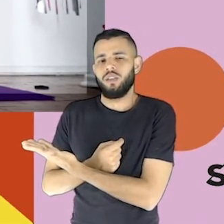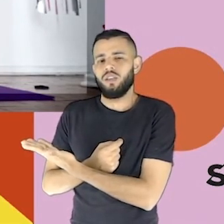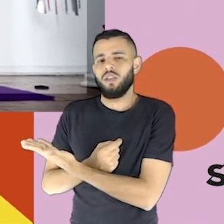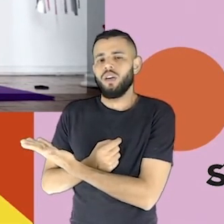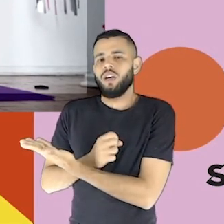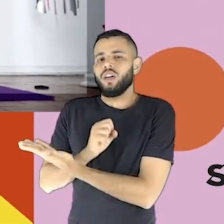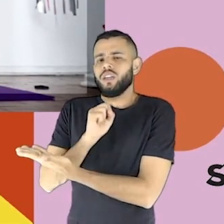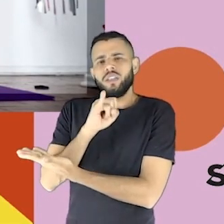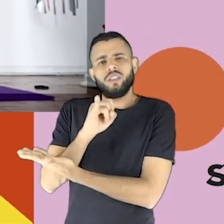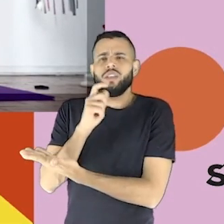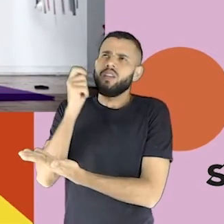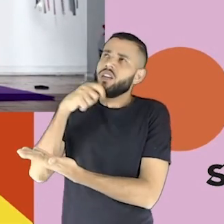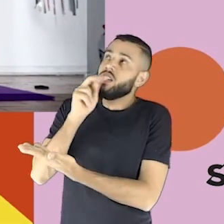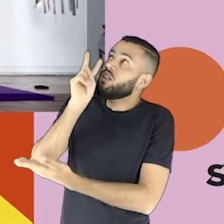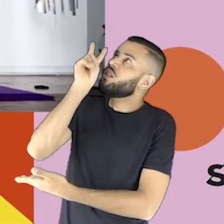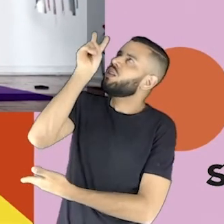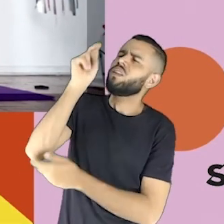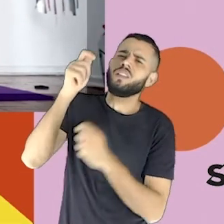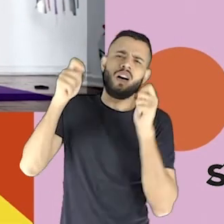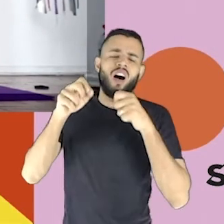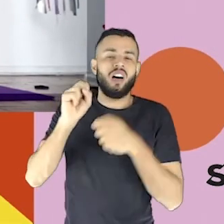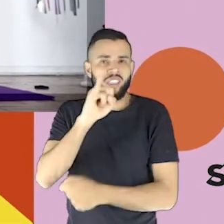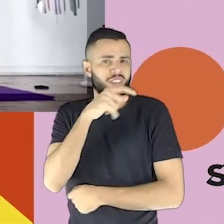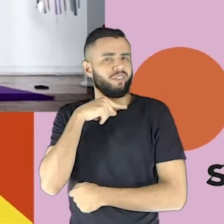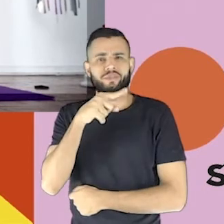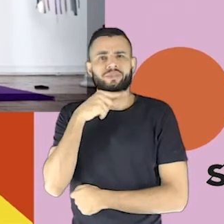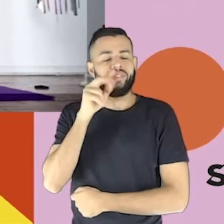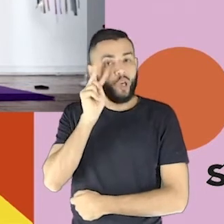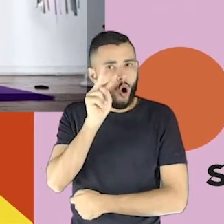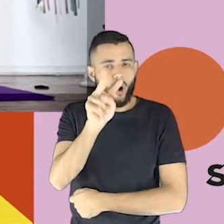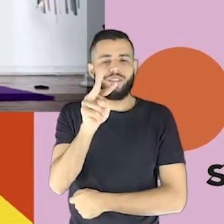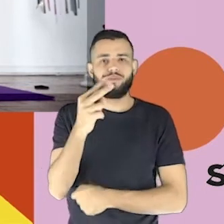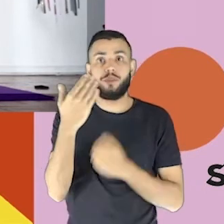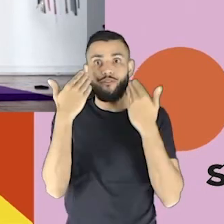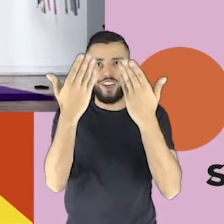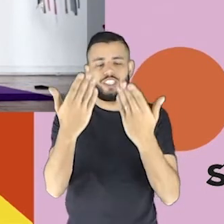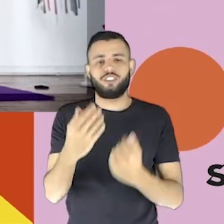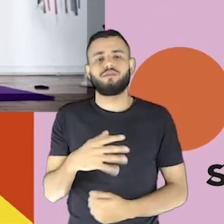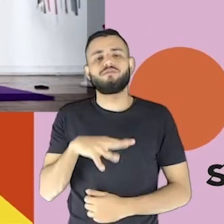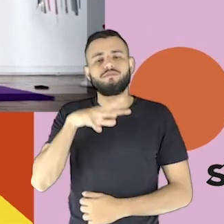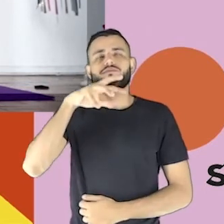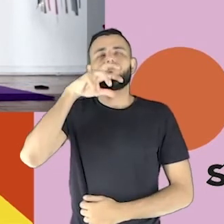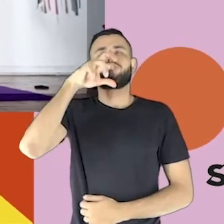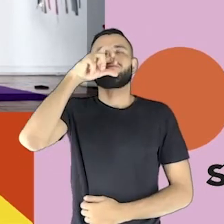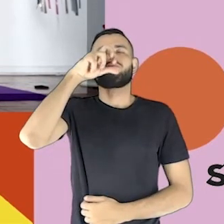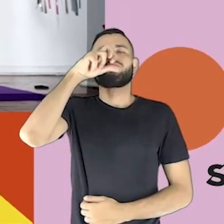puder olhar lá pra mão, olha lá pra mão, senão olha aqui pra frente. Respira.